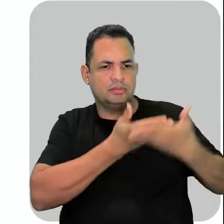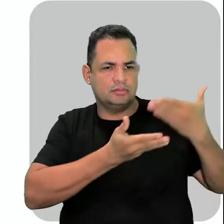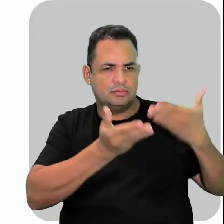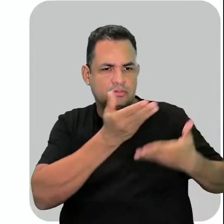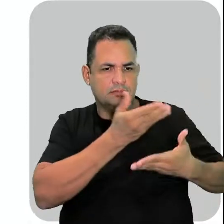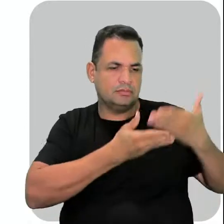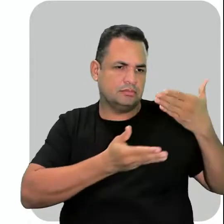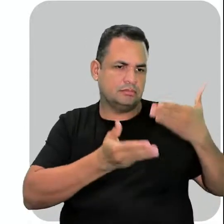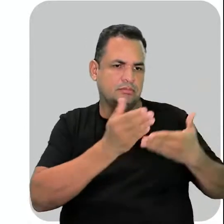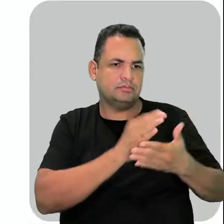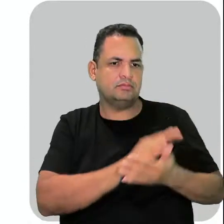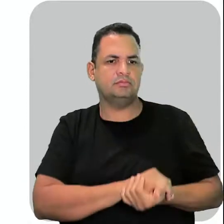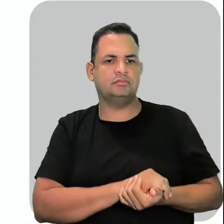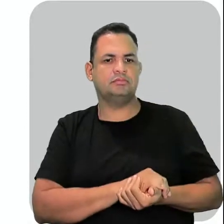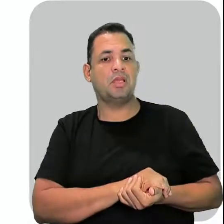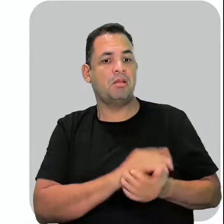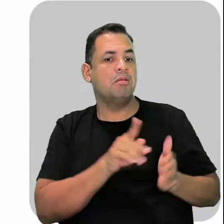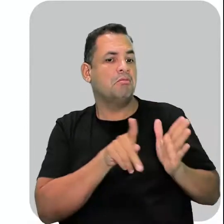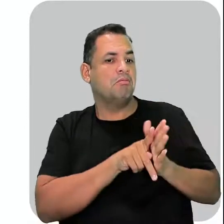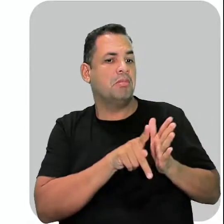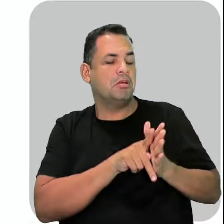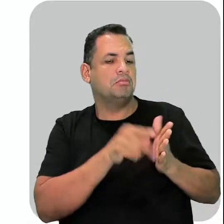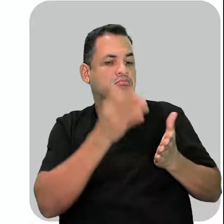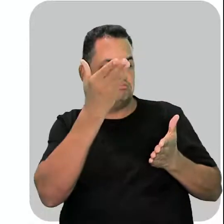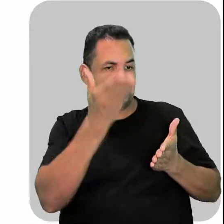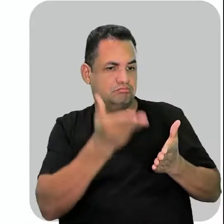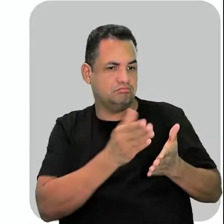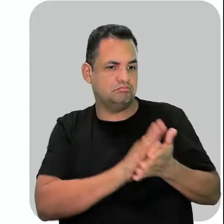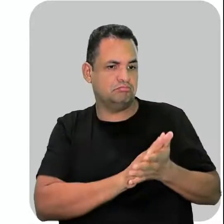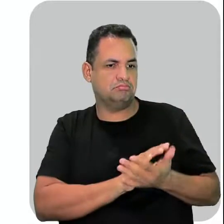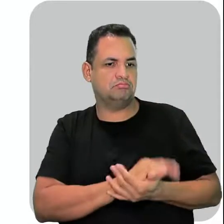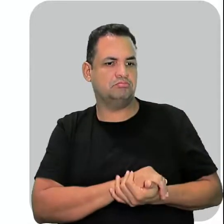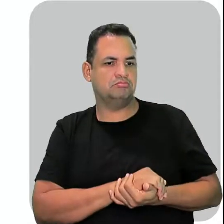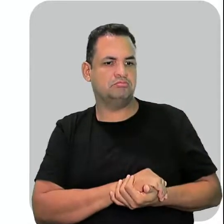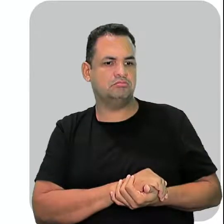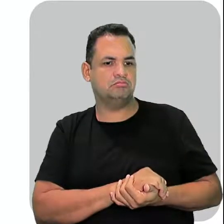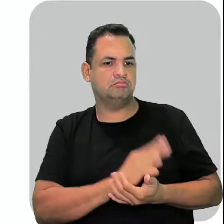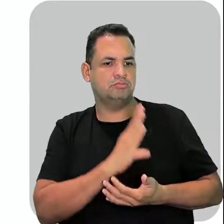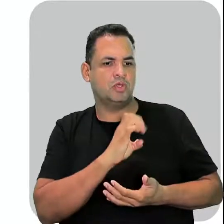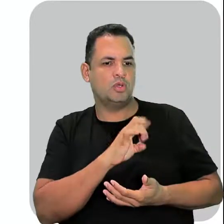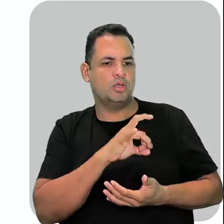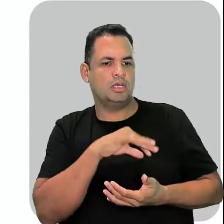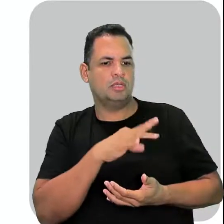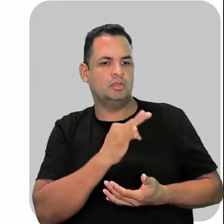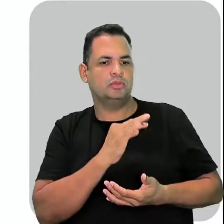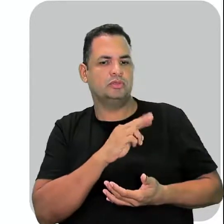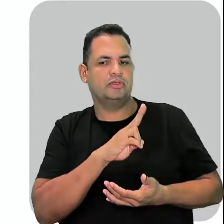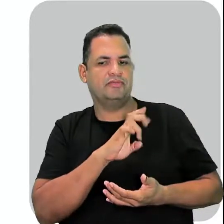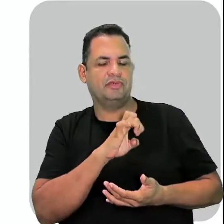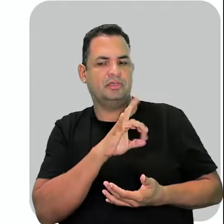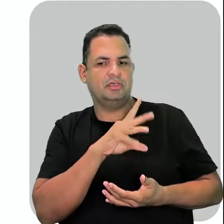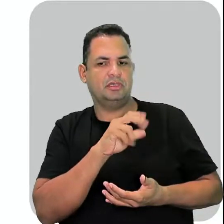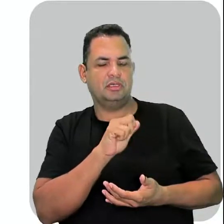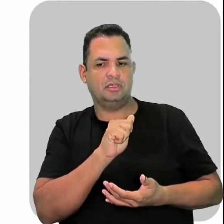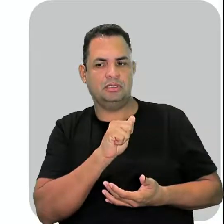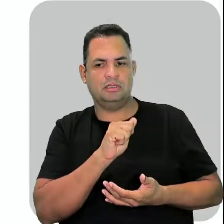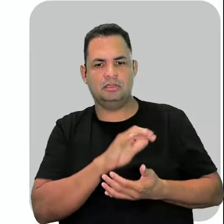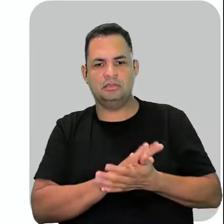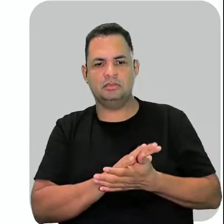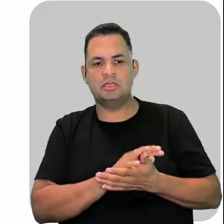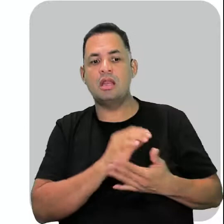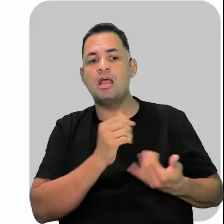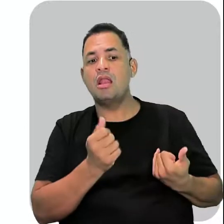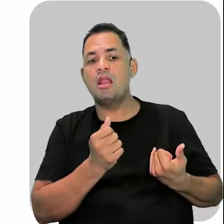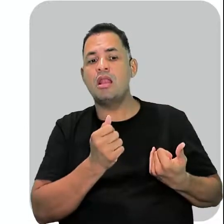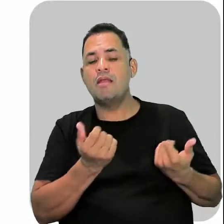interagir com ele mesmo. No caso aqui, o monômero de cloreto de vinila, ele vai